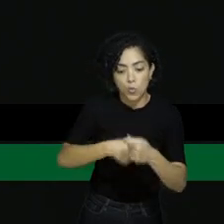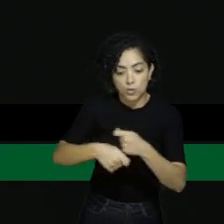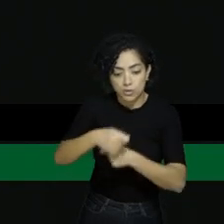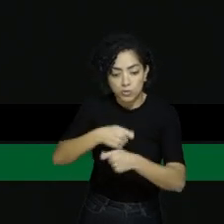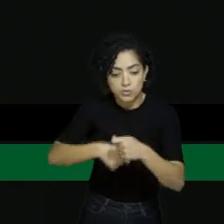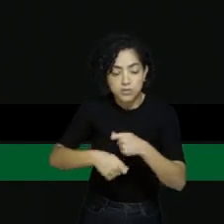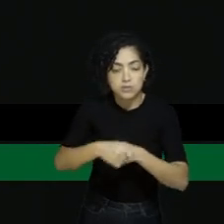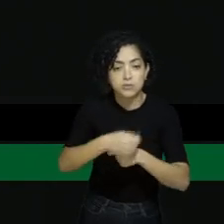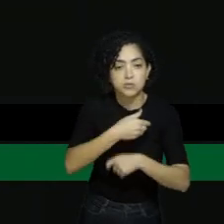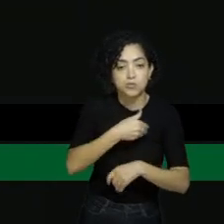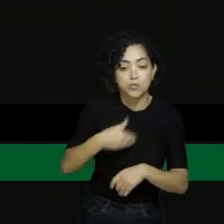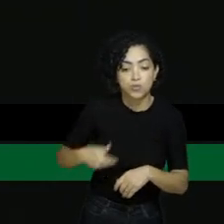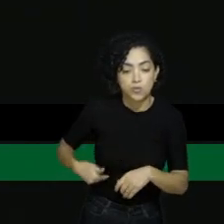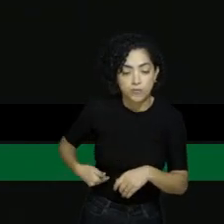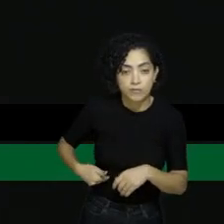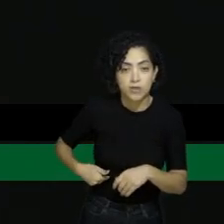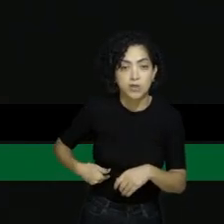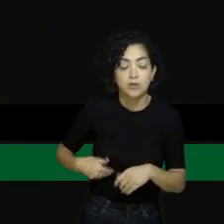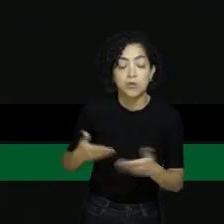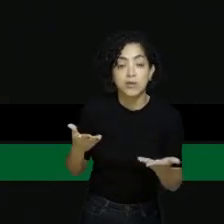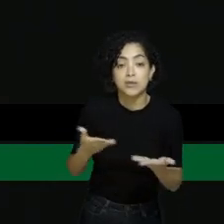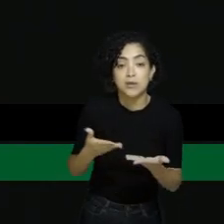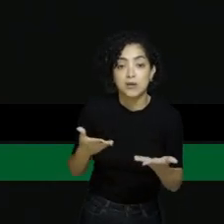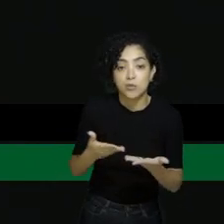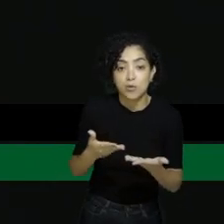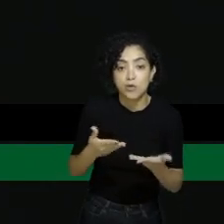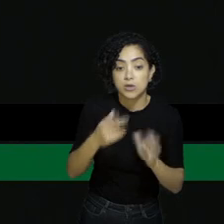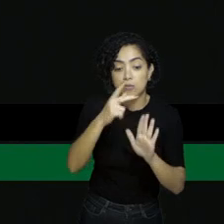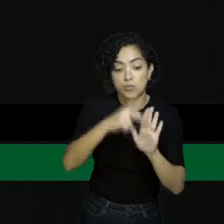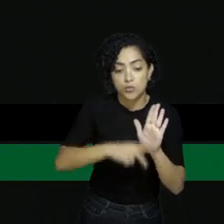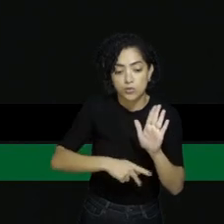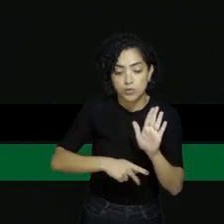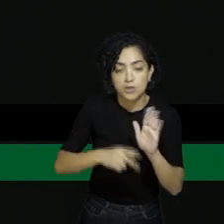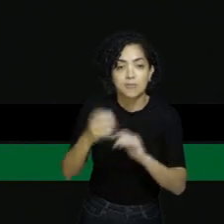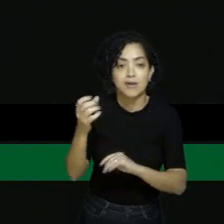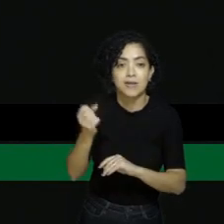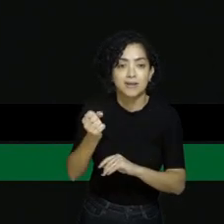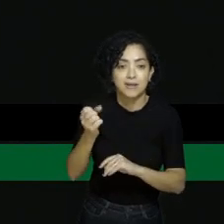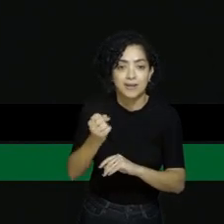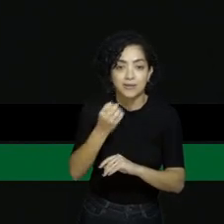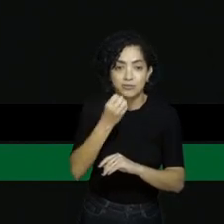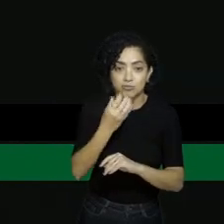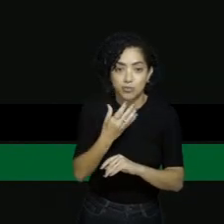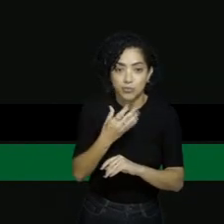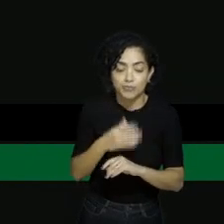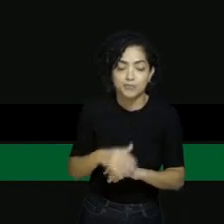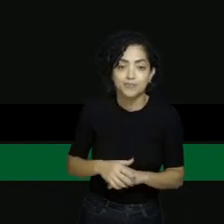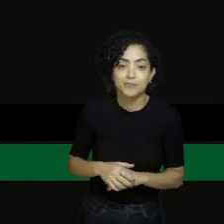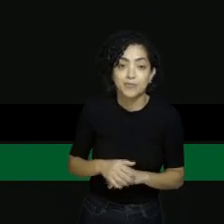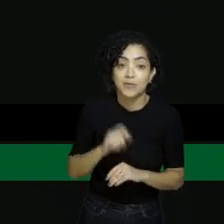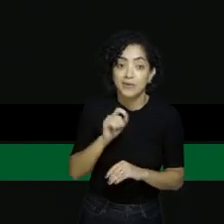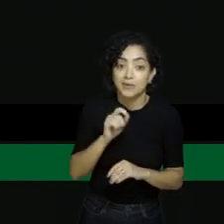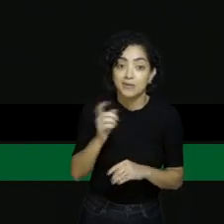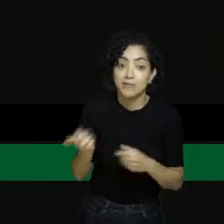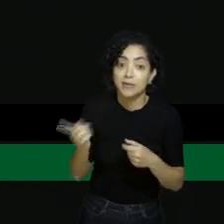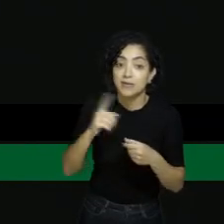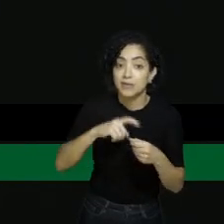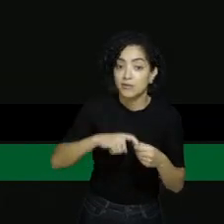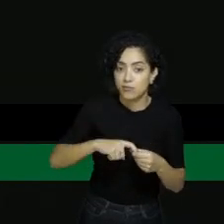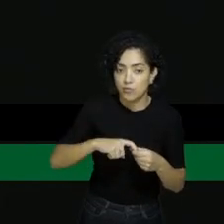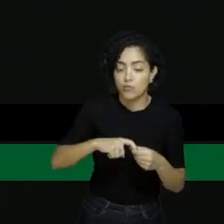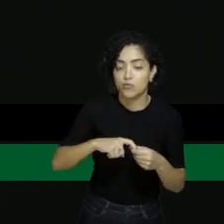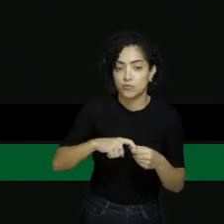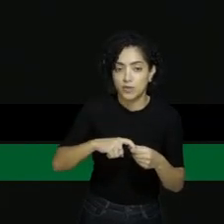ouvidos e tivemos agora o programa Leite Bom Santa Catarina, que vai devolver para